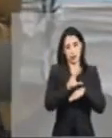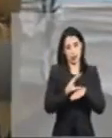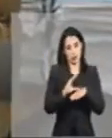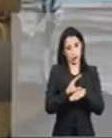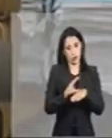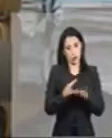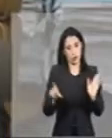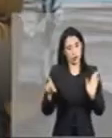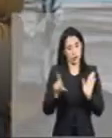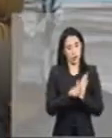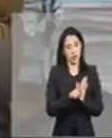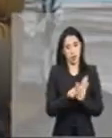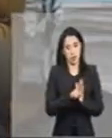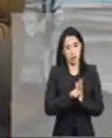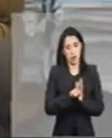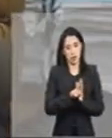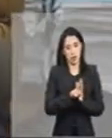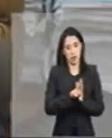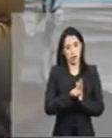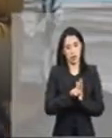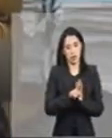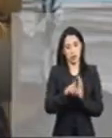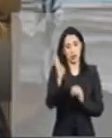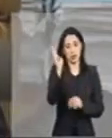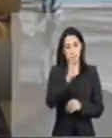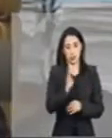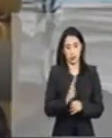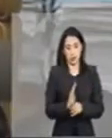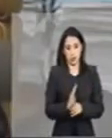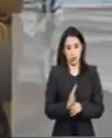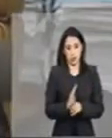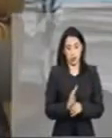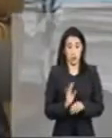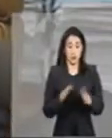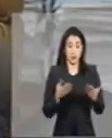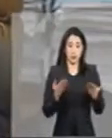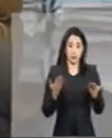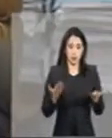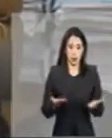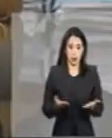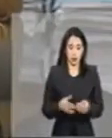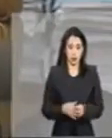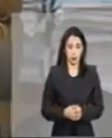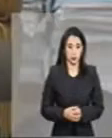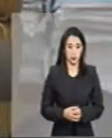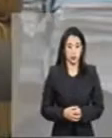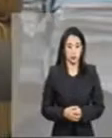da República. Por isso, e porque